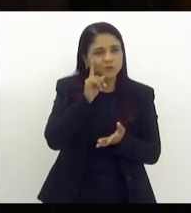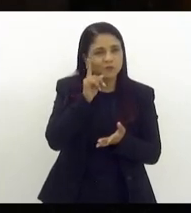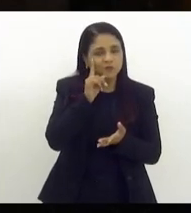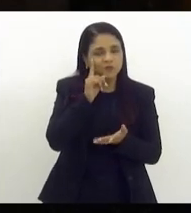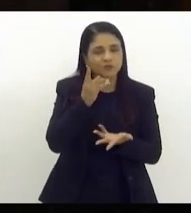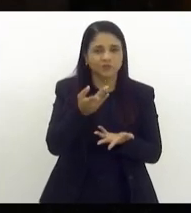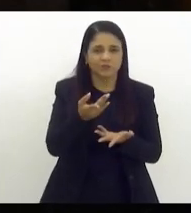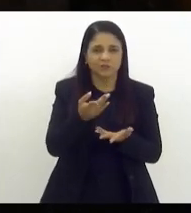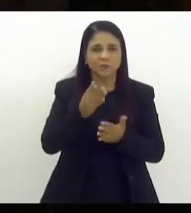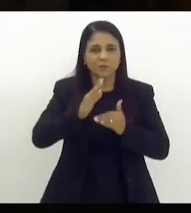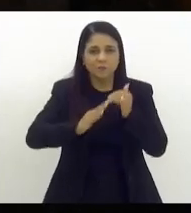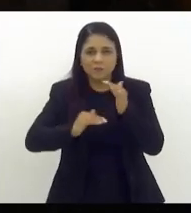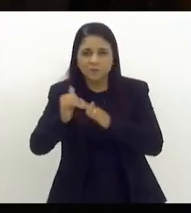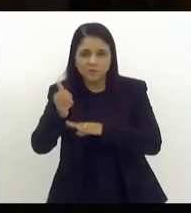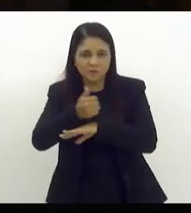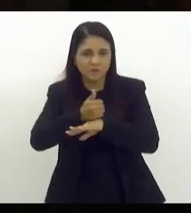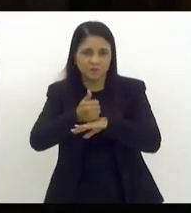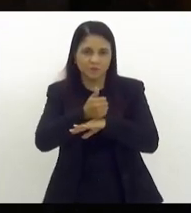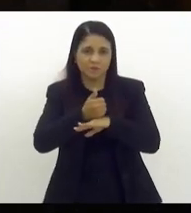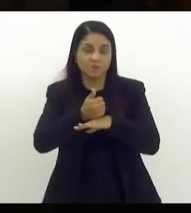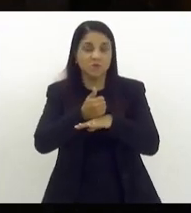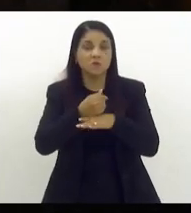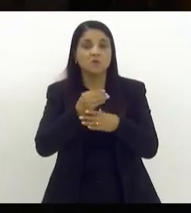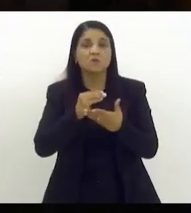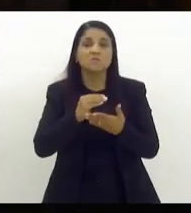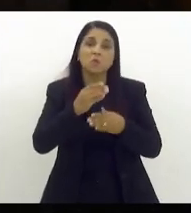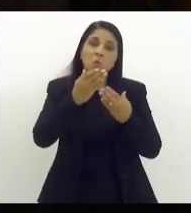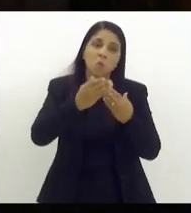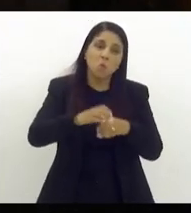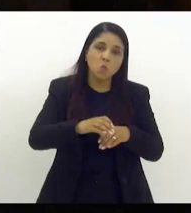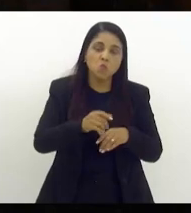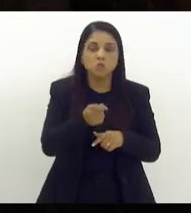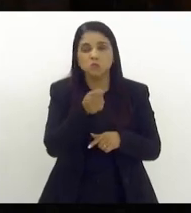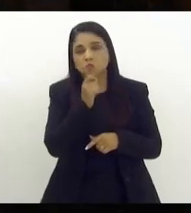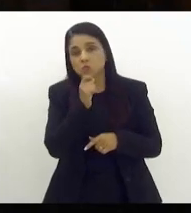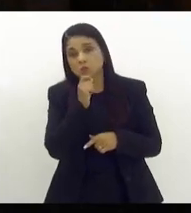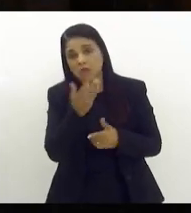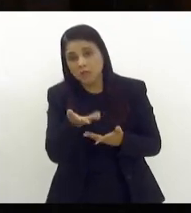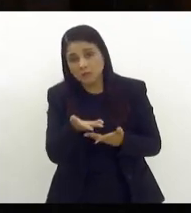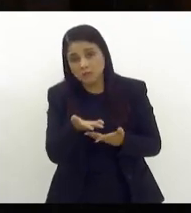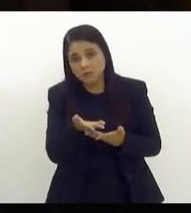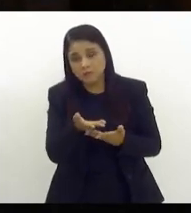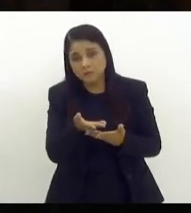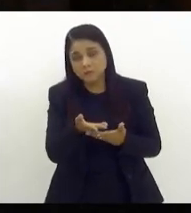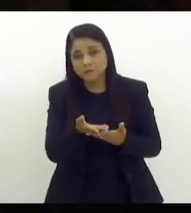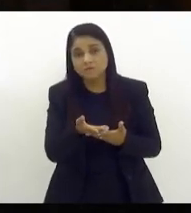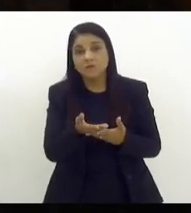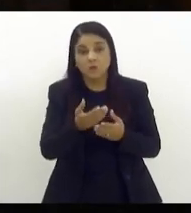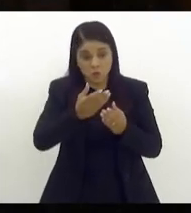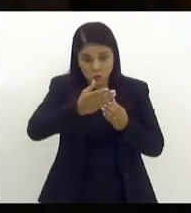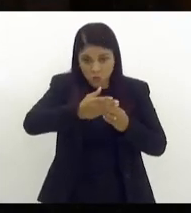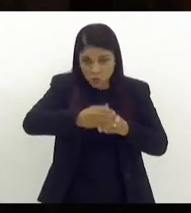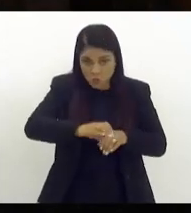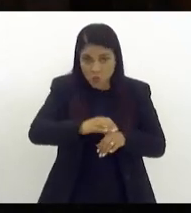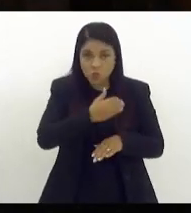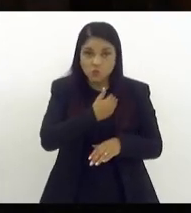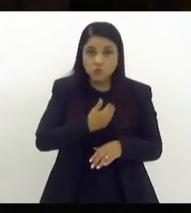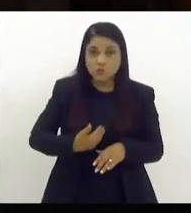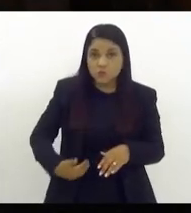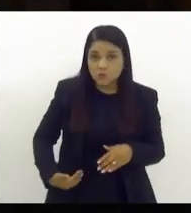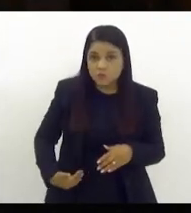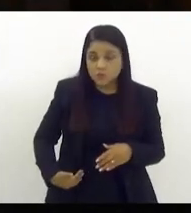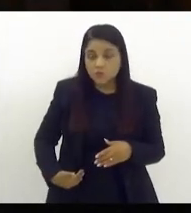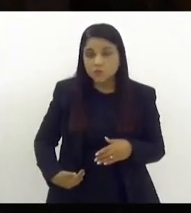tem, pois os concursos públicos não são efetivados. E os concursos públicos, deputada Carla